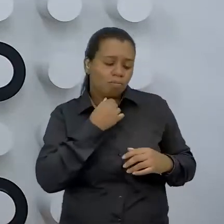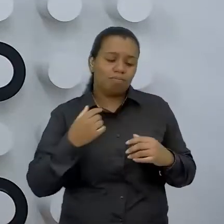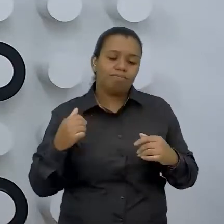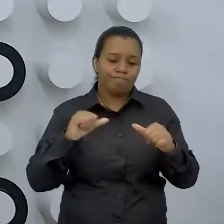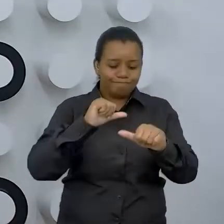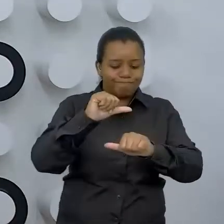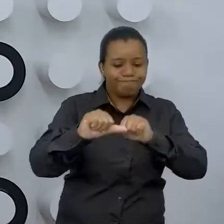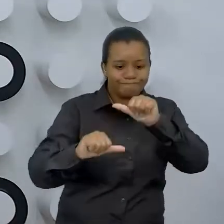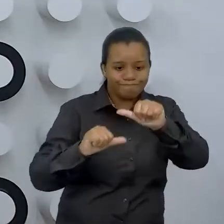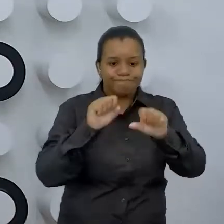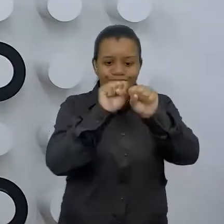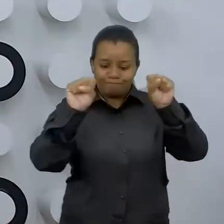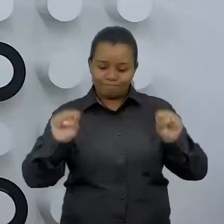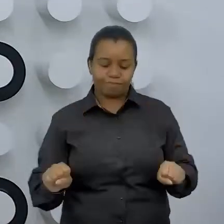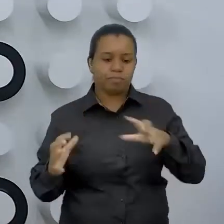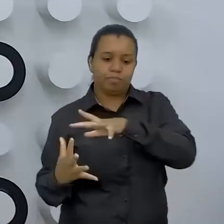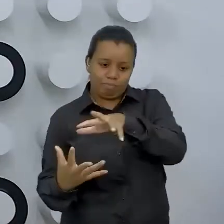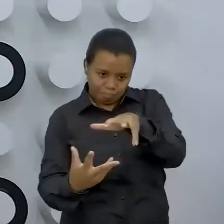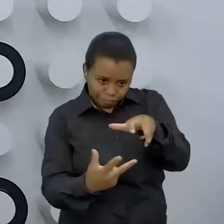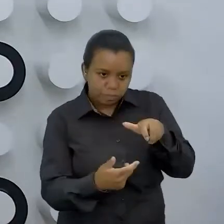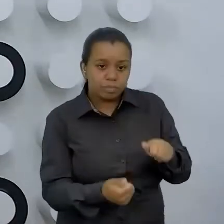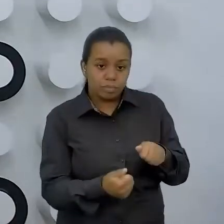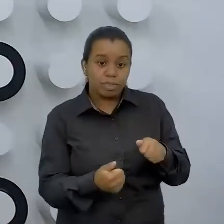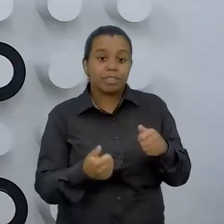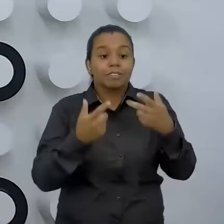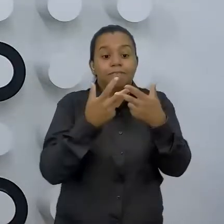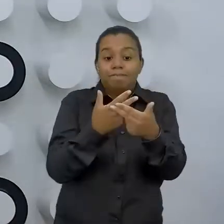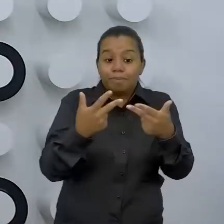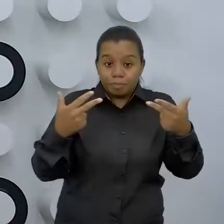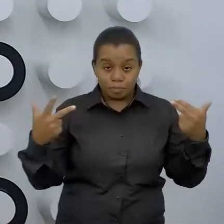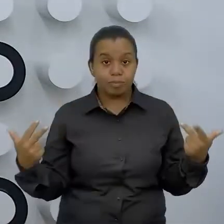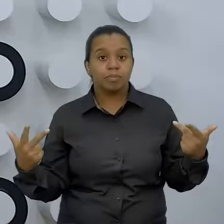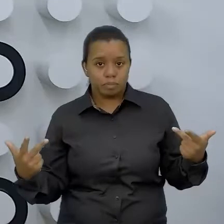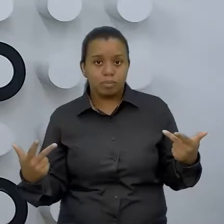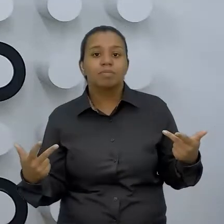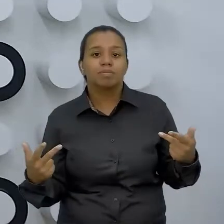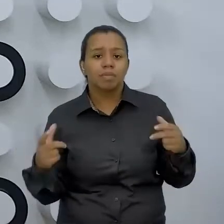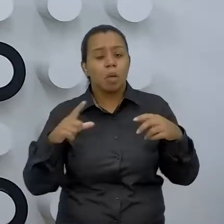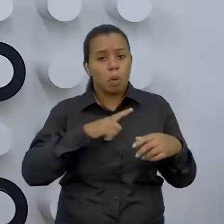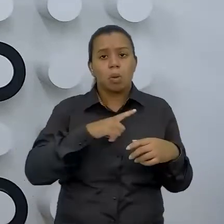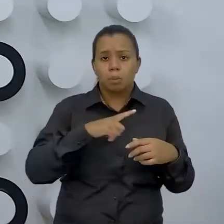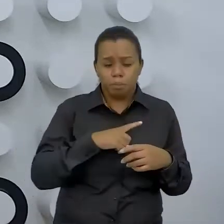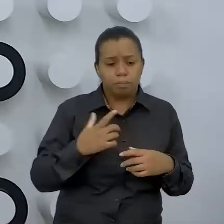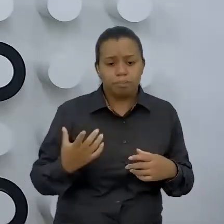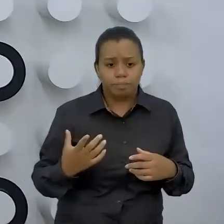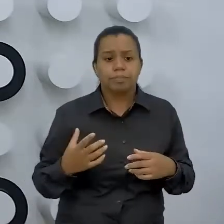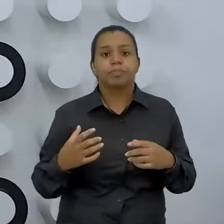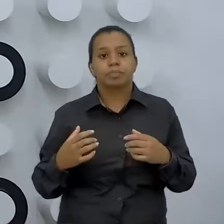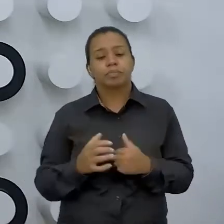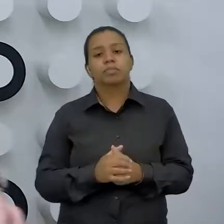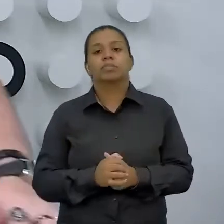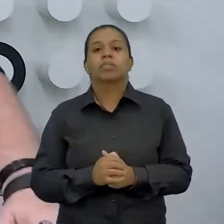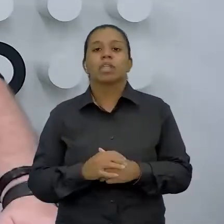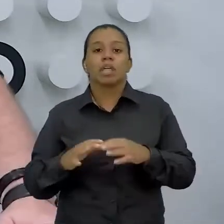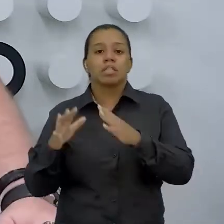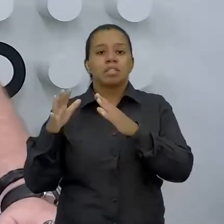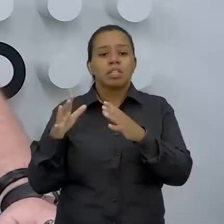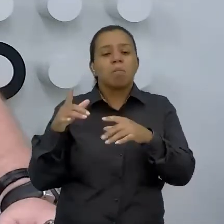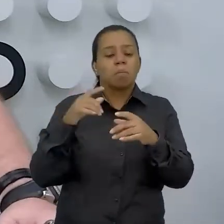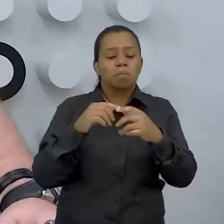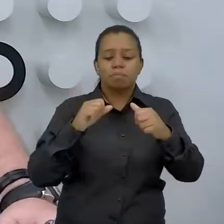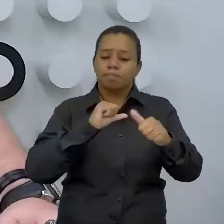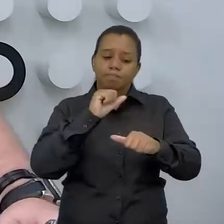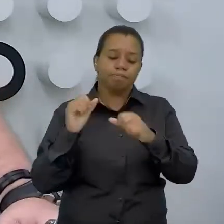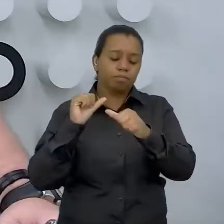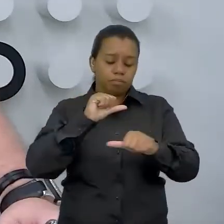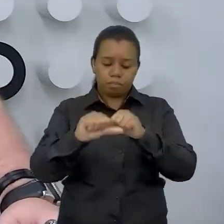aí da Terra, um sistema com as suas complexidades naturais, né, que envolve, né, a abrangência em